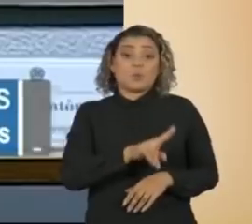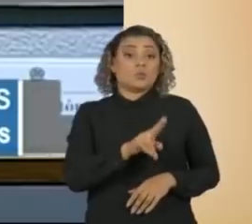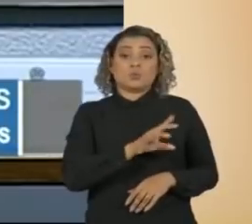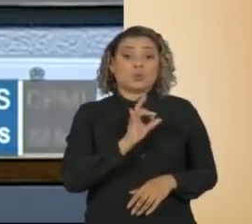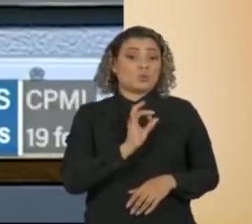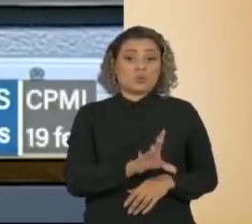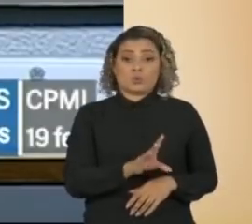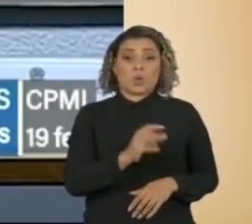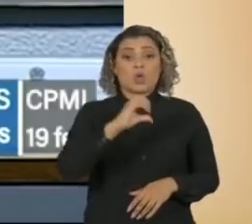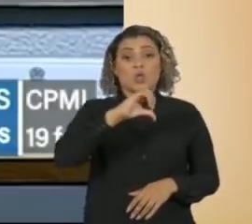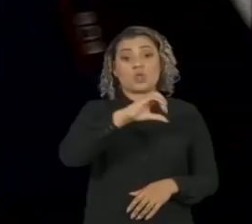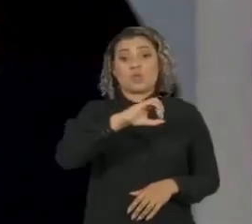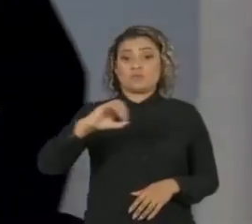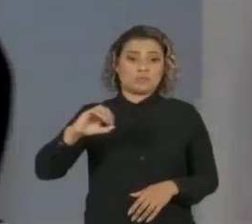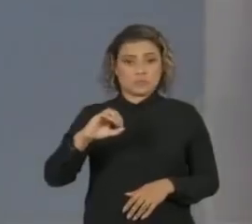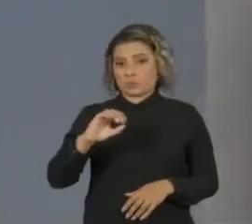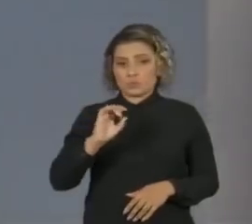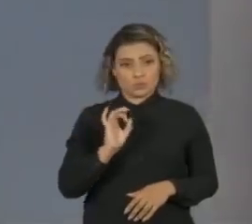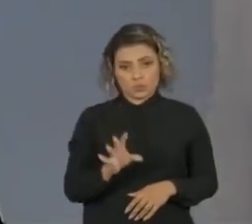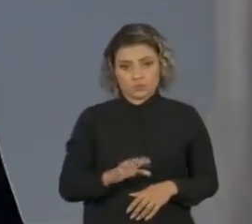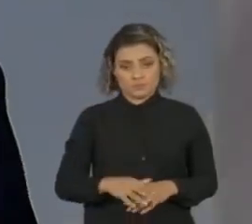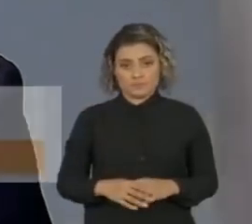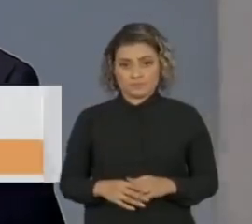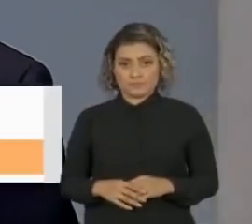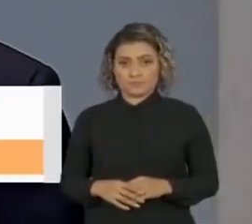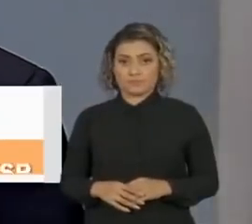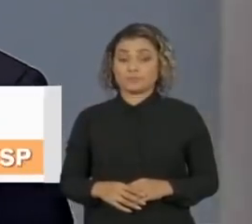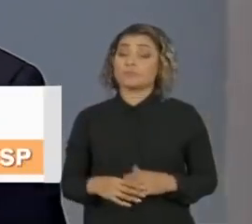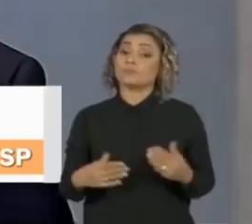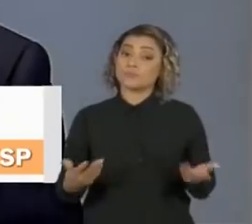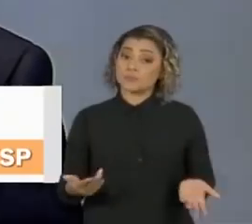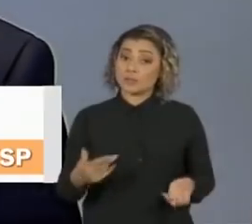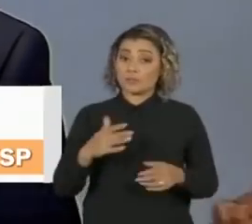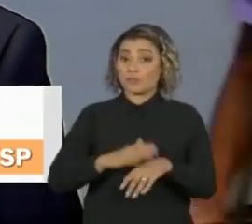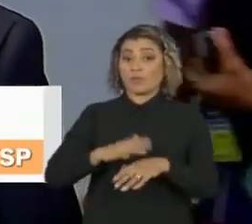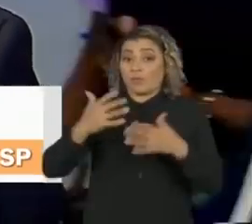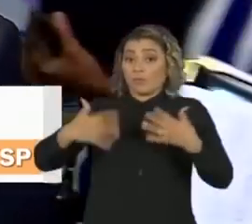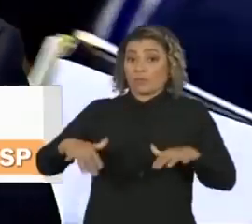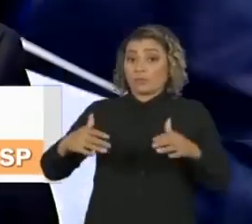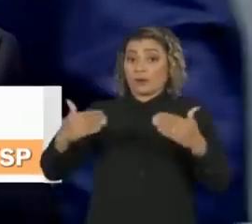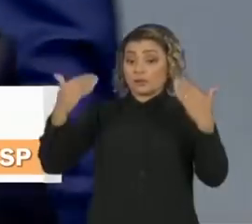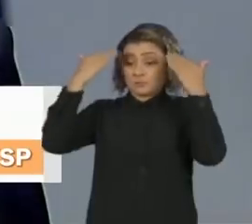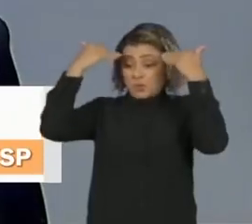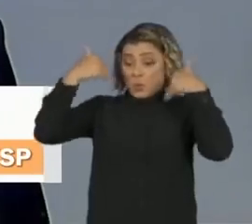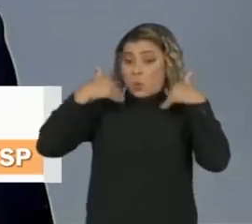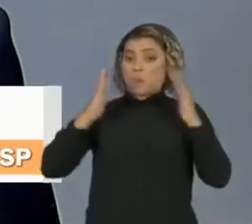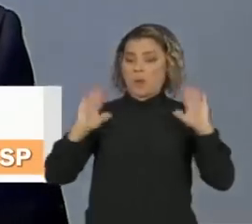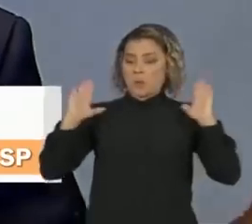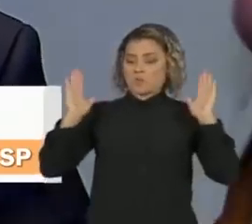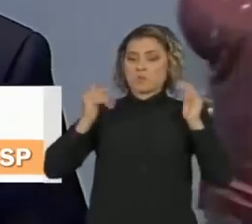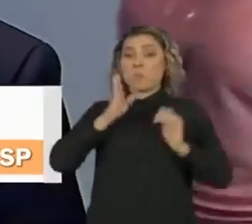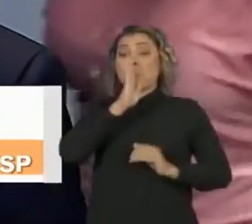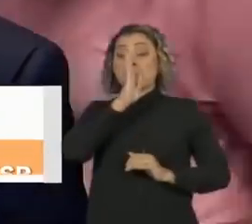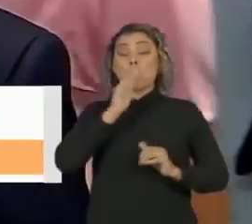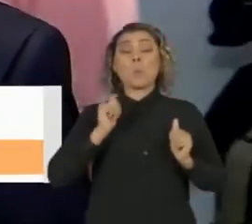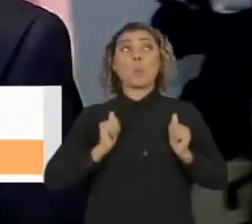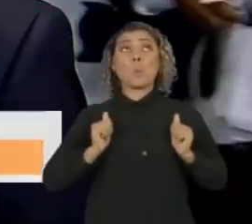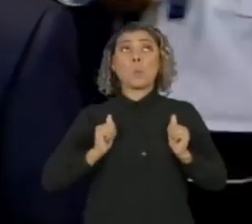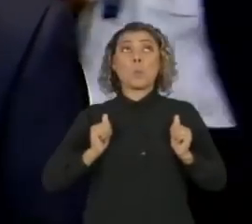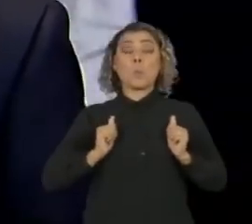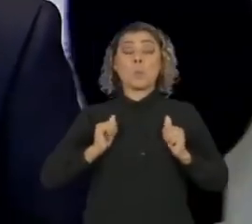utilizou apenas 900. Naturalmente, o depoente não queria se incriminar, usou o direito de ficar